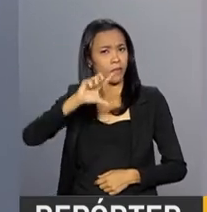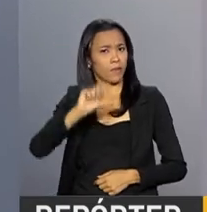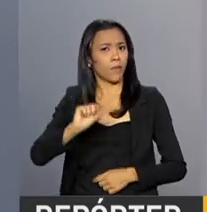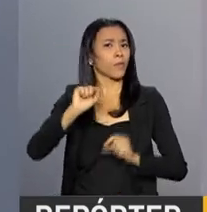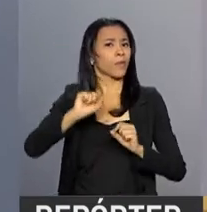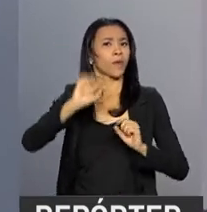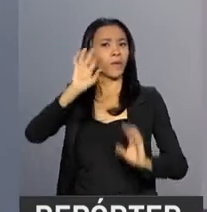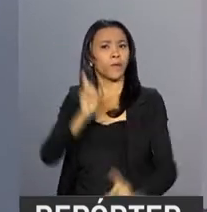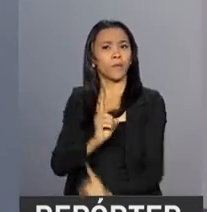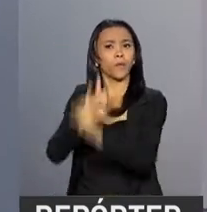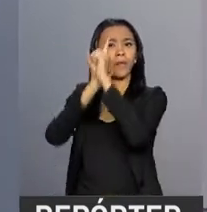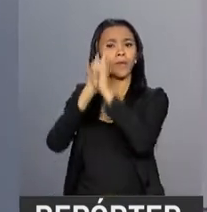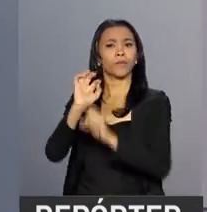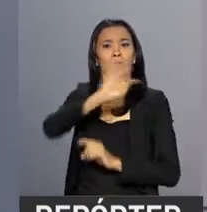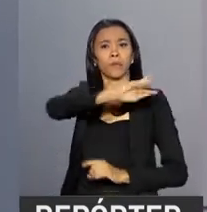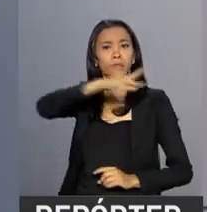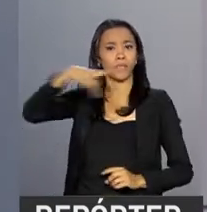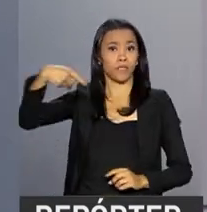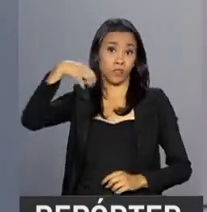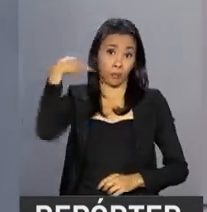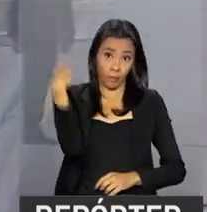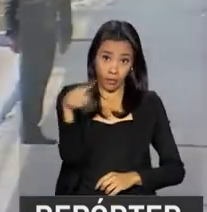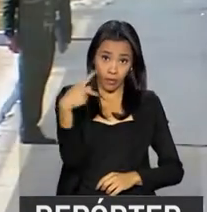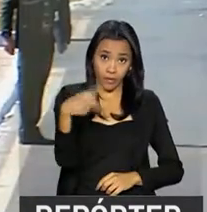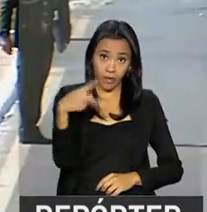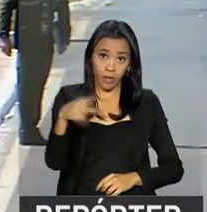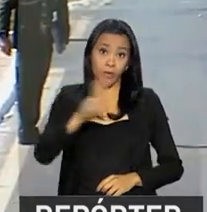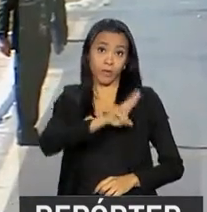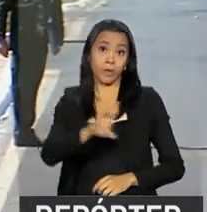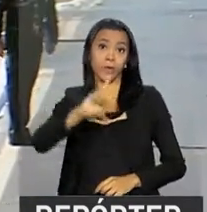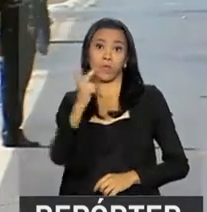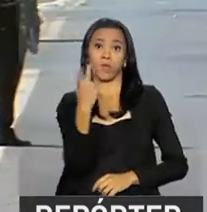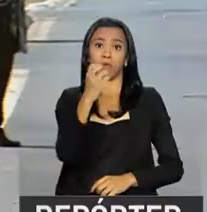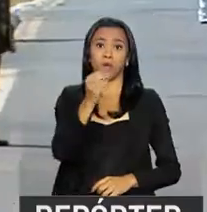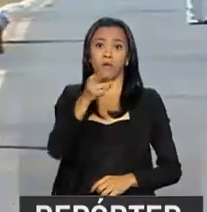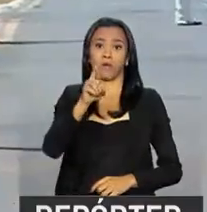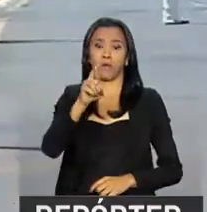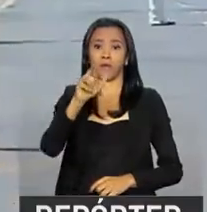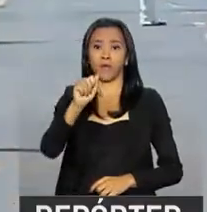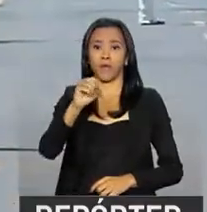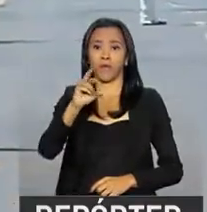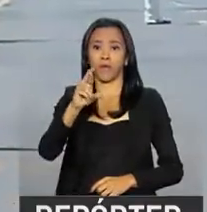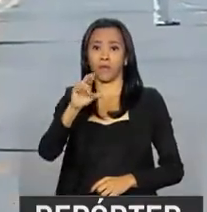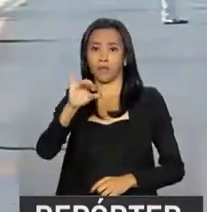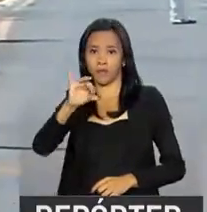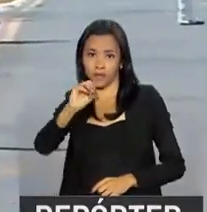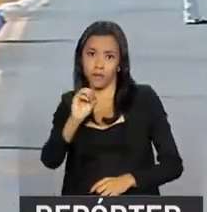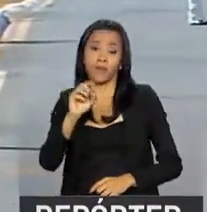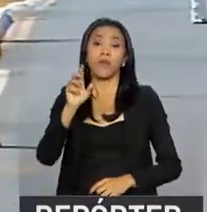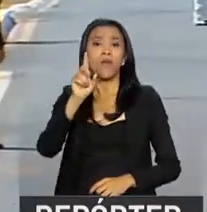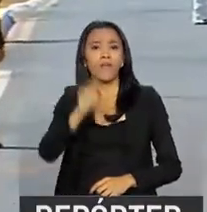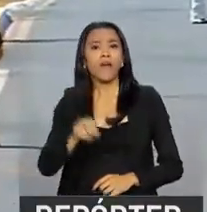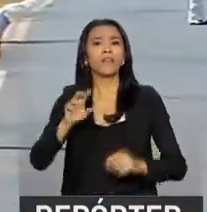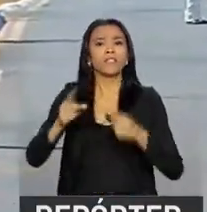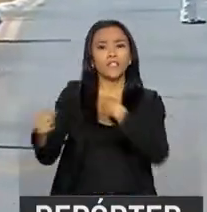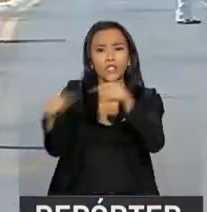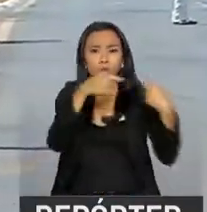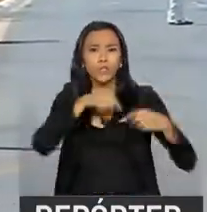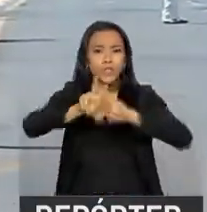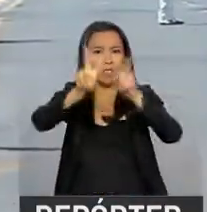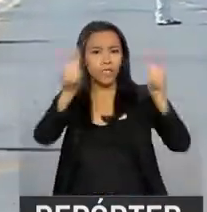no Palácio do Planalto o presidente do Paraguai, Horácio Cartes. Durante a visita, serão discutidos temas bilaterais